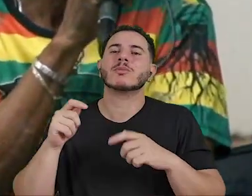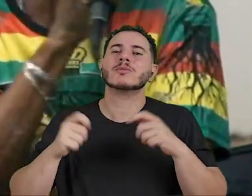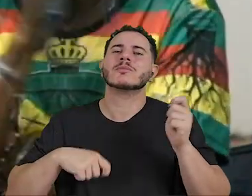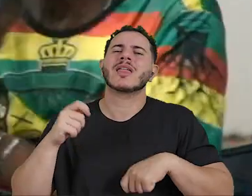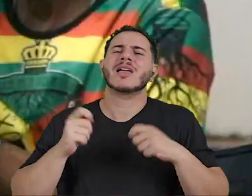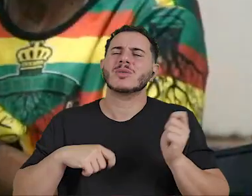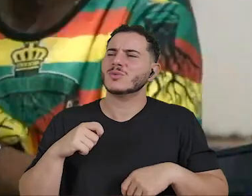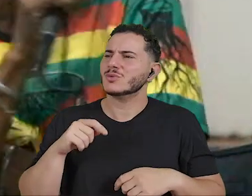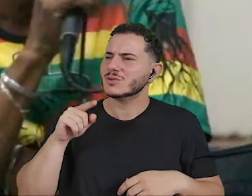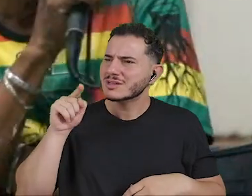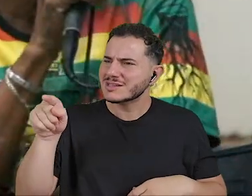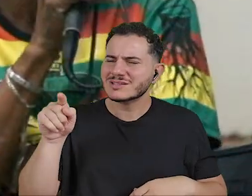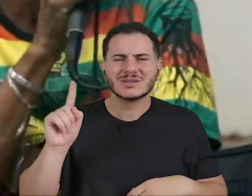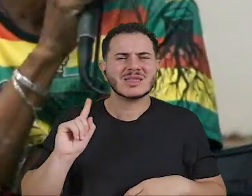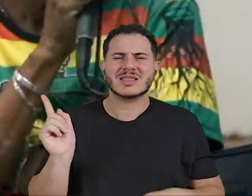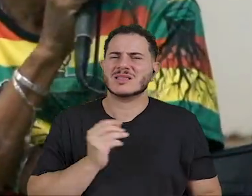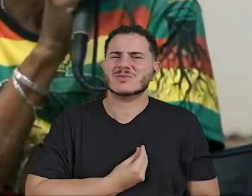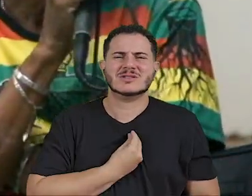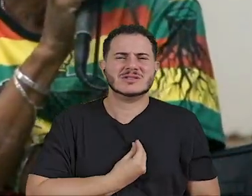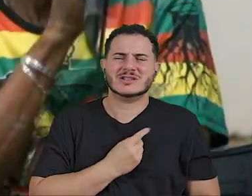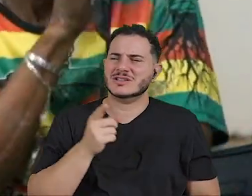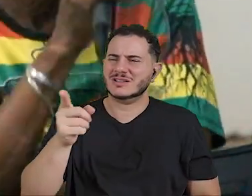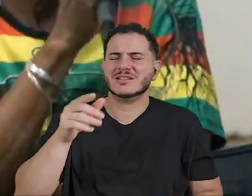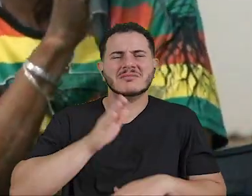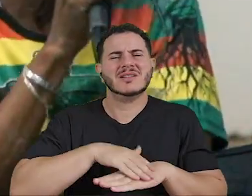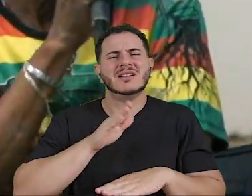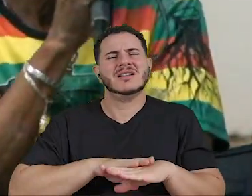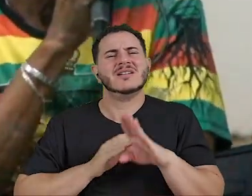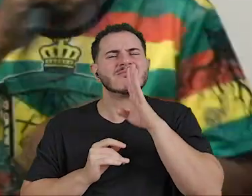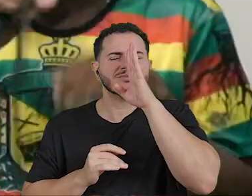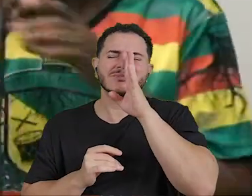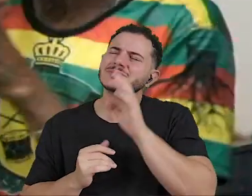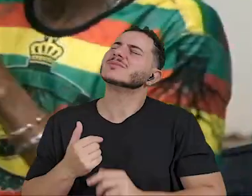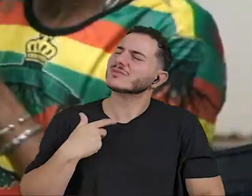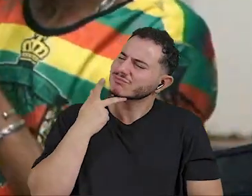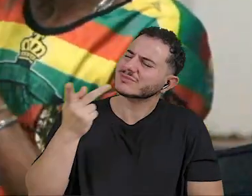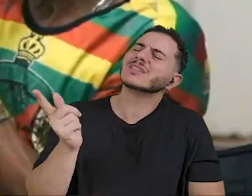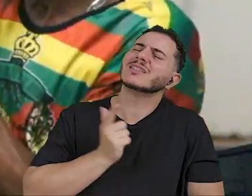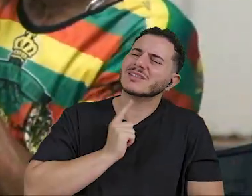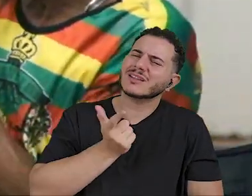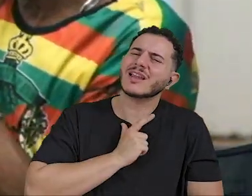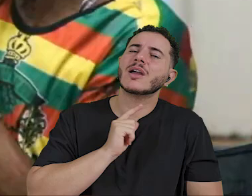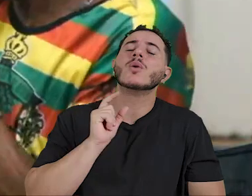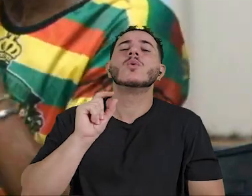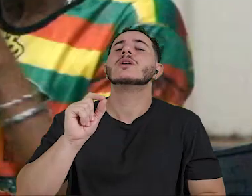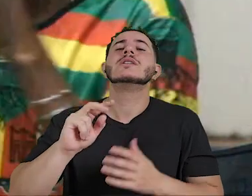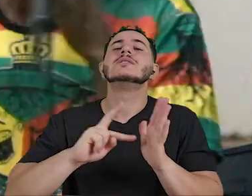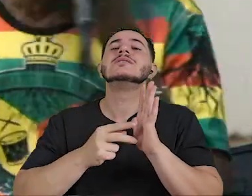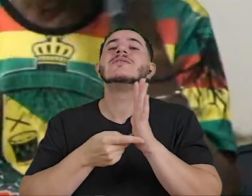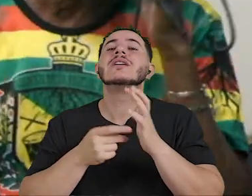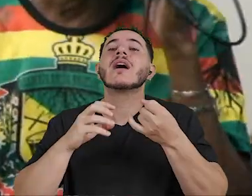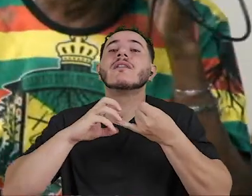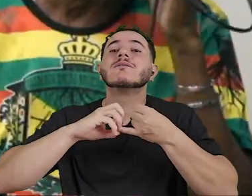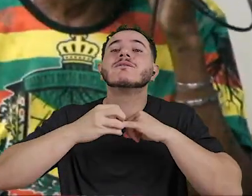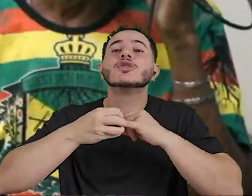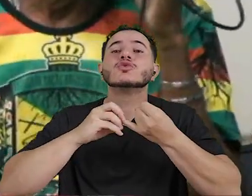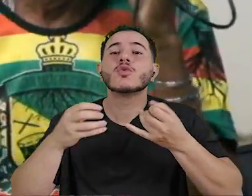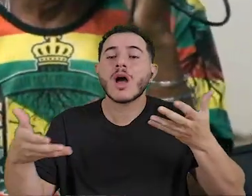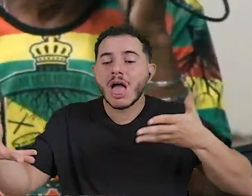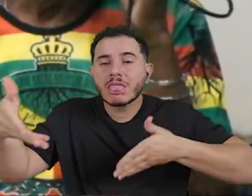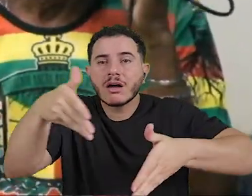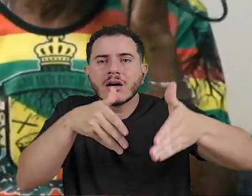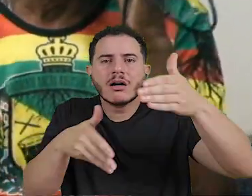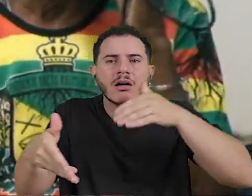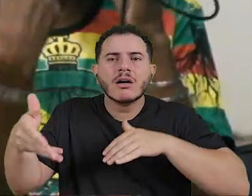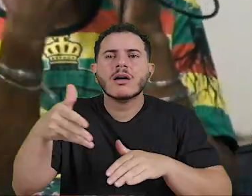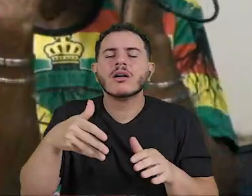Não existe isso em Maracatu. Mas existia, sabe? Porque a feijoada só é boa com muitos elementos.